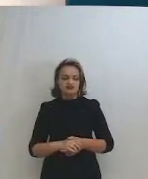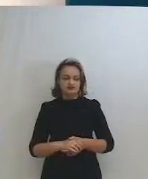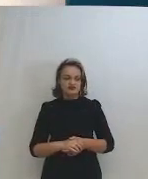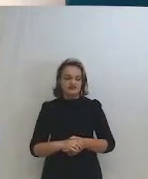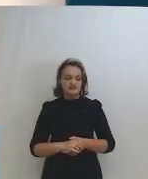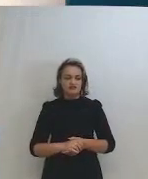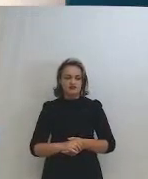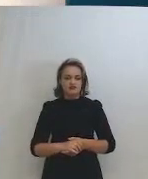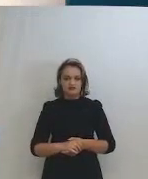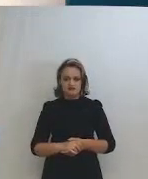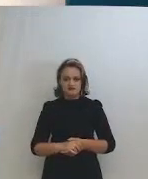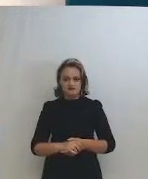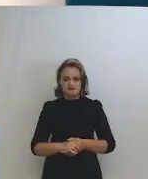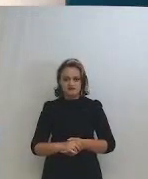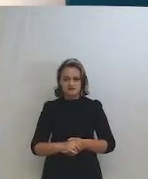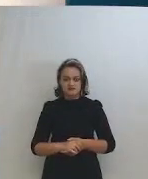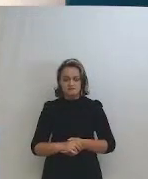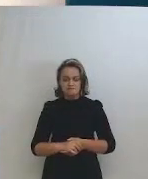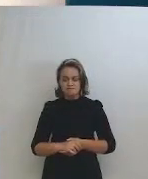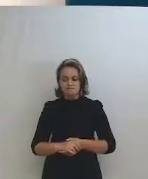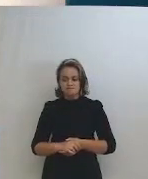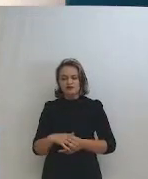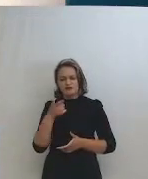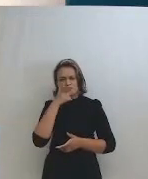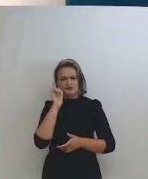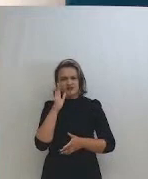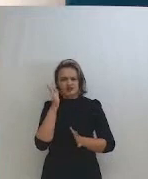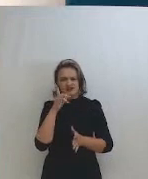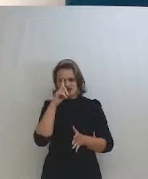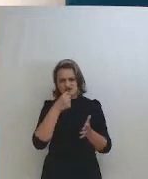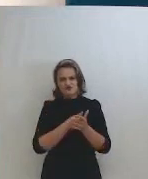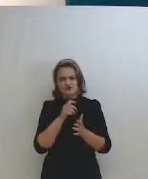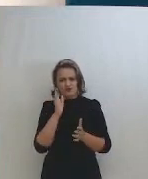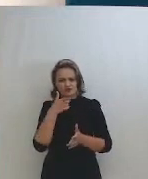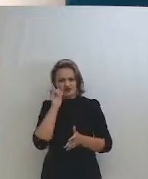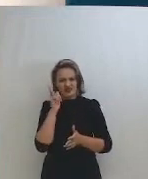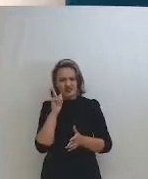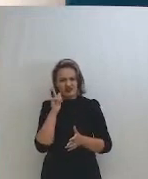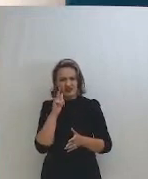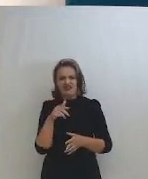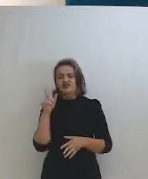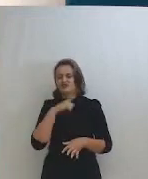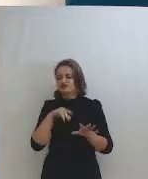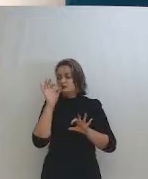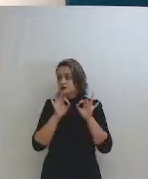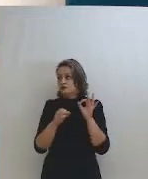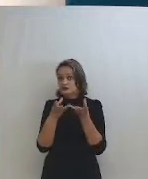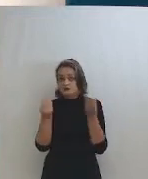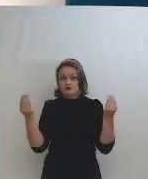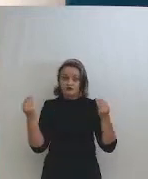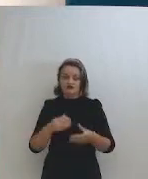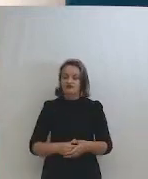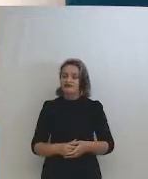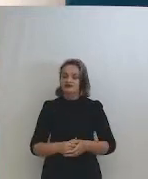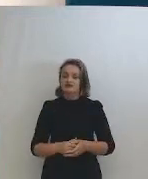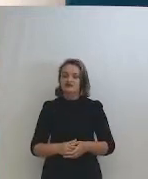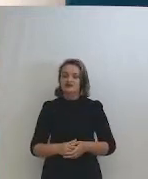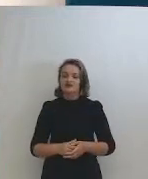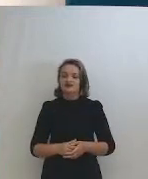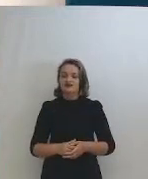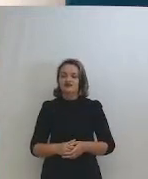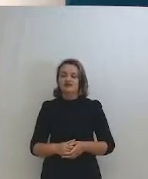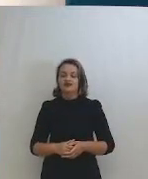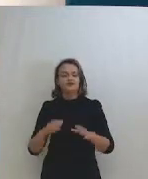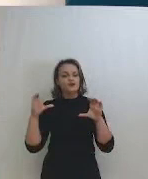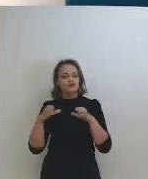né? Foi ontem. O tanto que nós temos julgado. E a nossa sexta turma